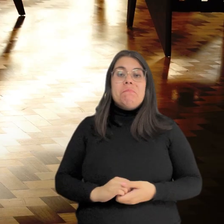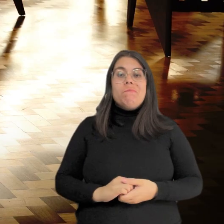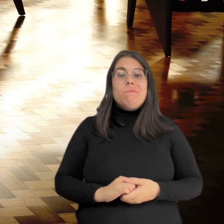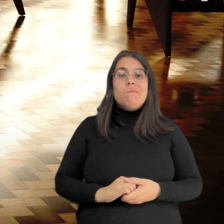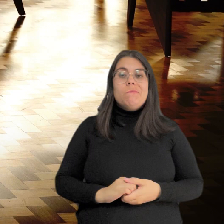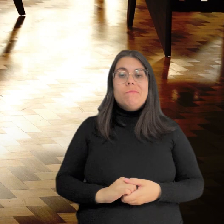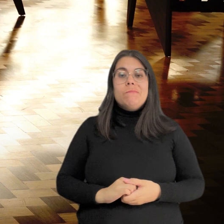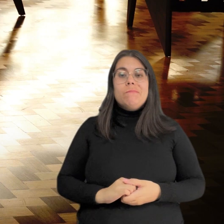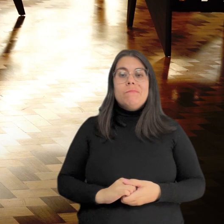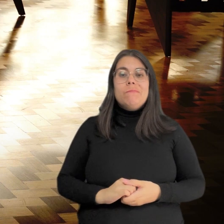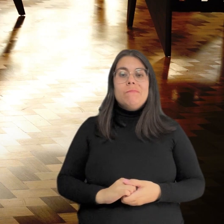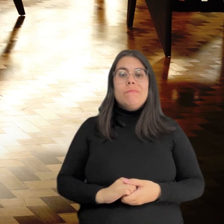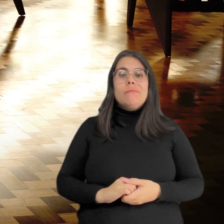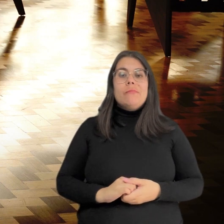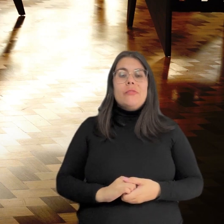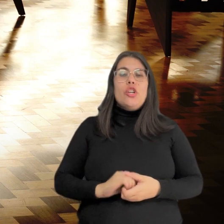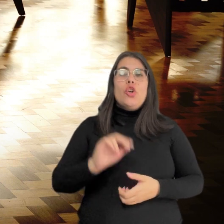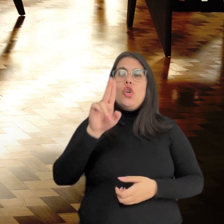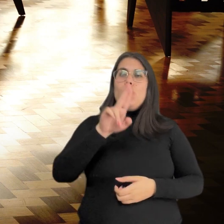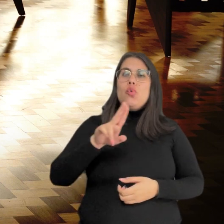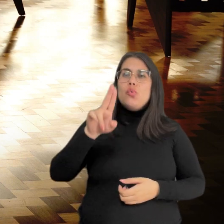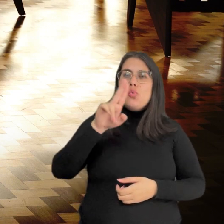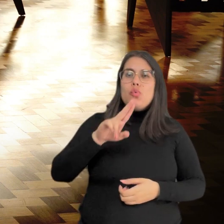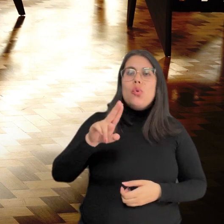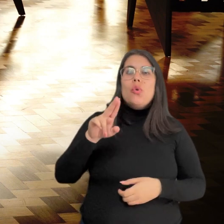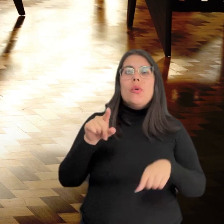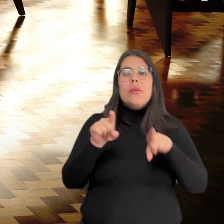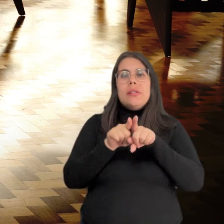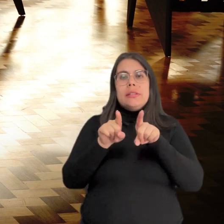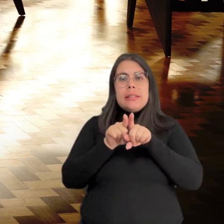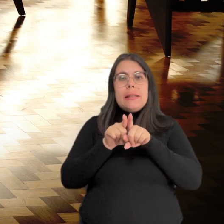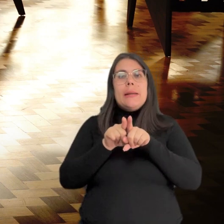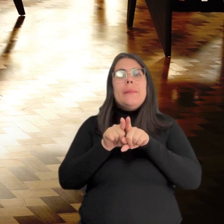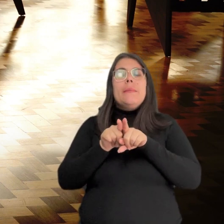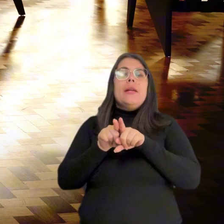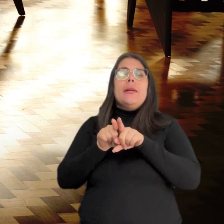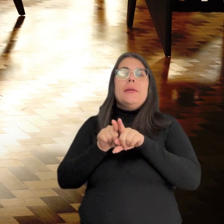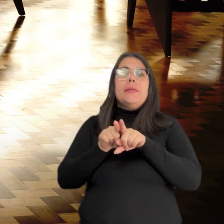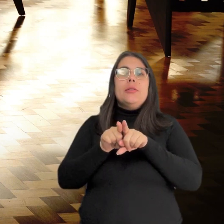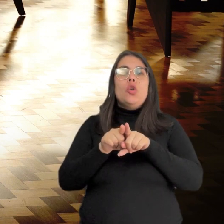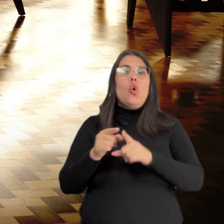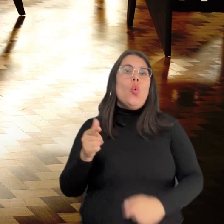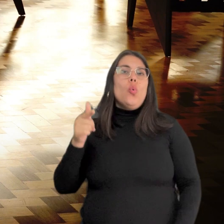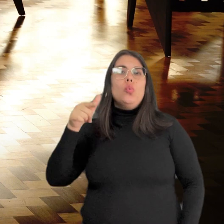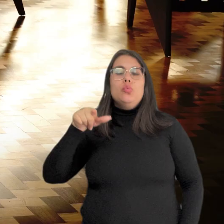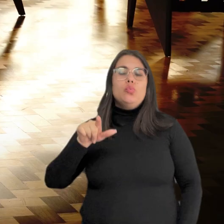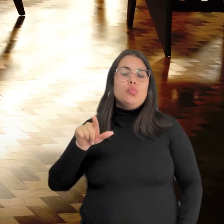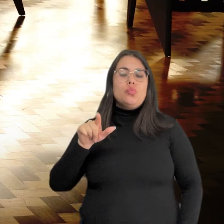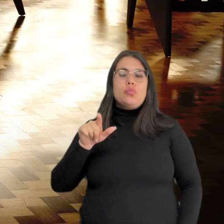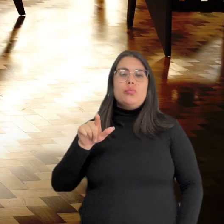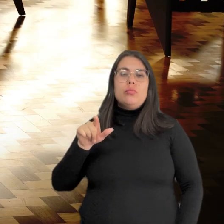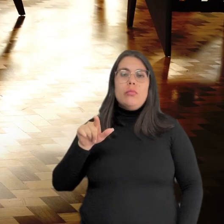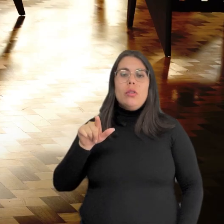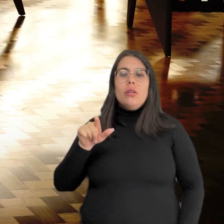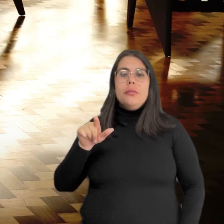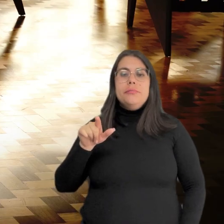Tinha o ladrilho hidráulico também, que era outra solução que ele usou na